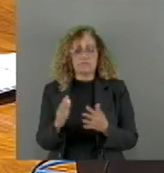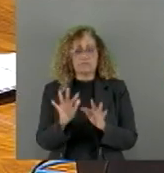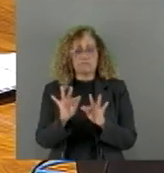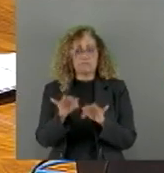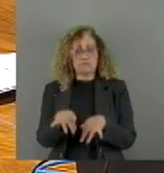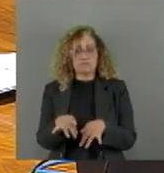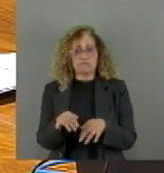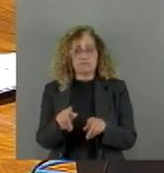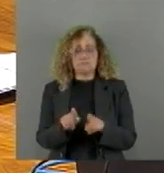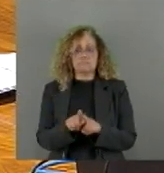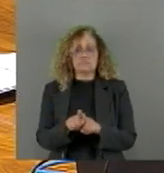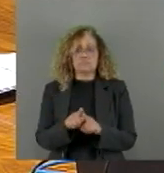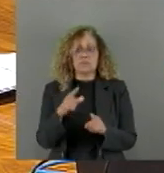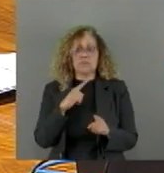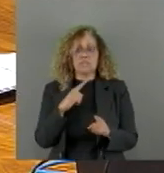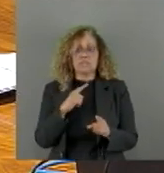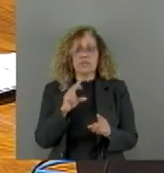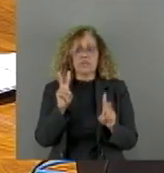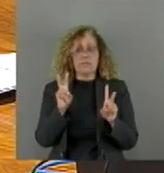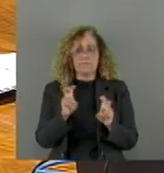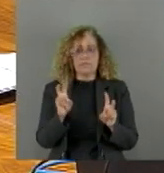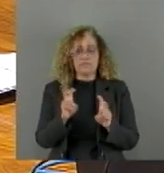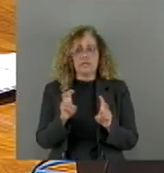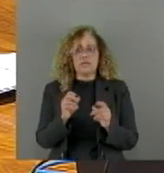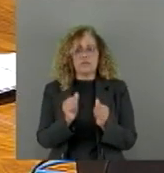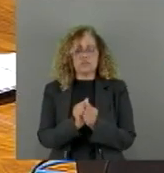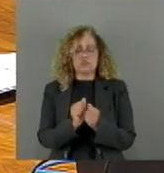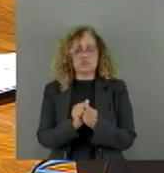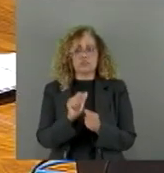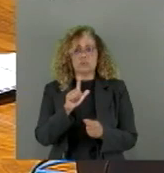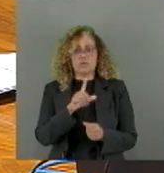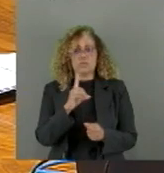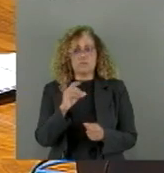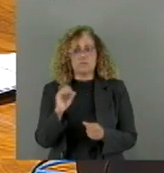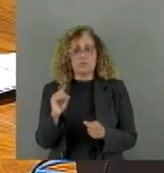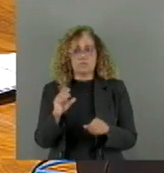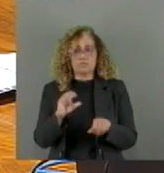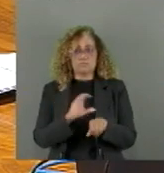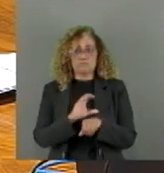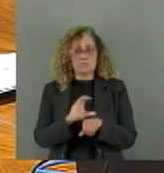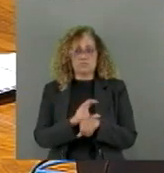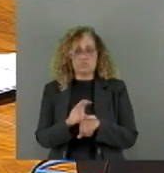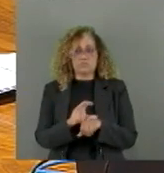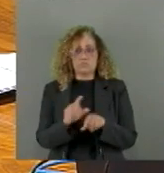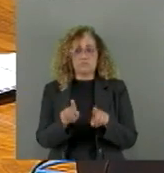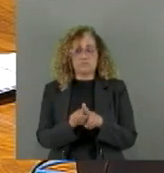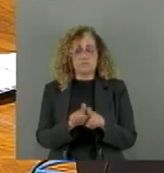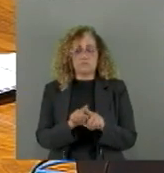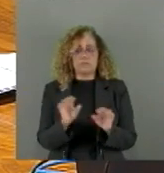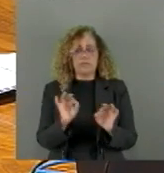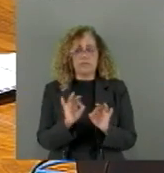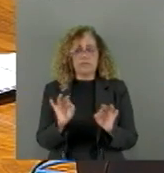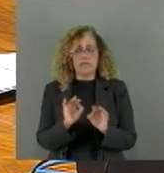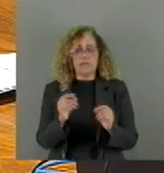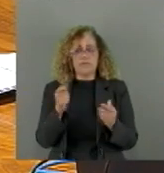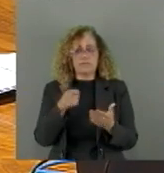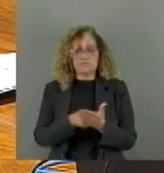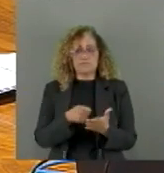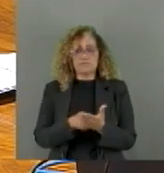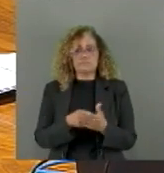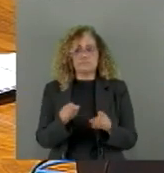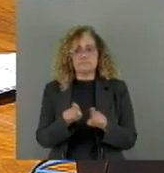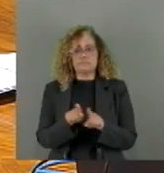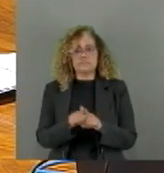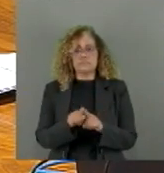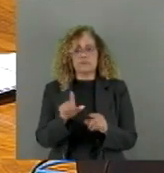revela-se adequada a vinculação da matéria por meio de lei ordinária federal, visto não haver exigência constitucional de lei complementar